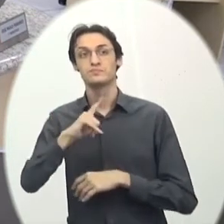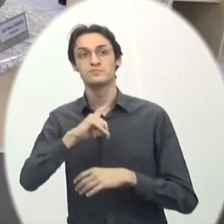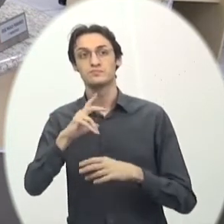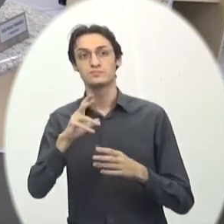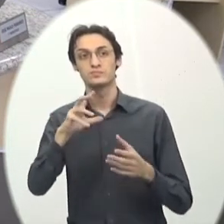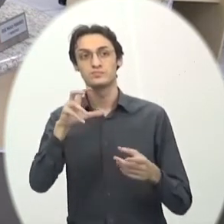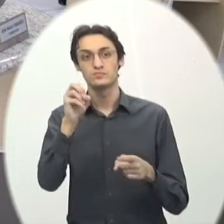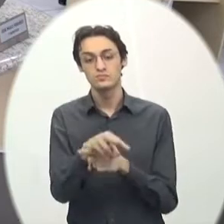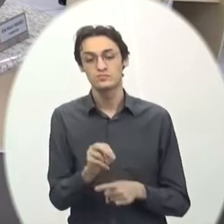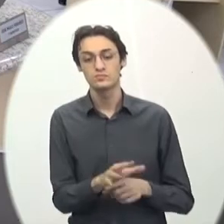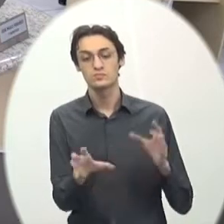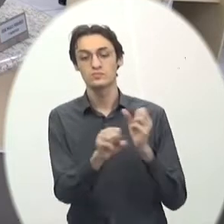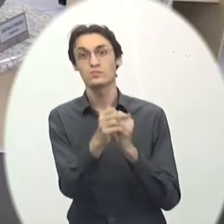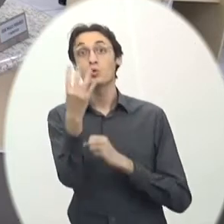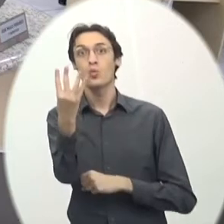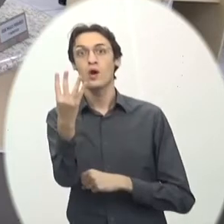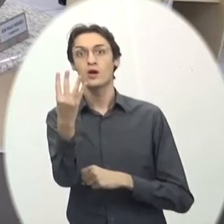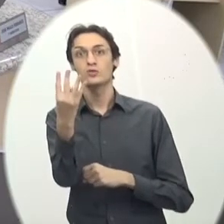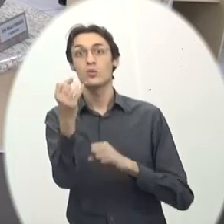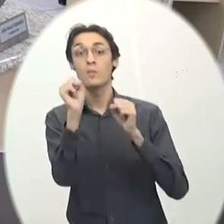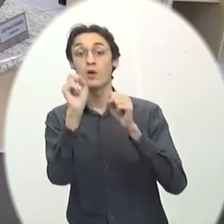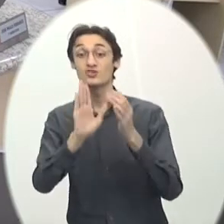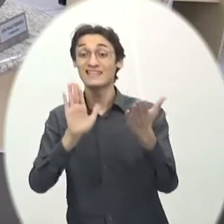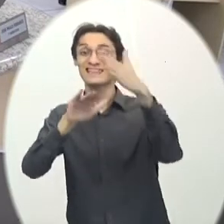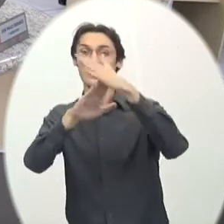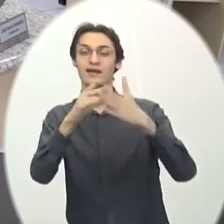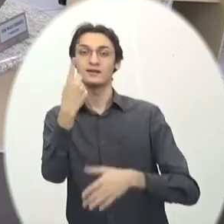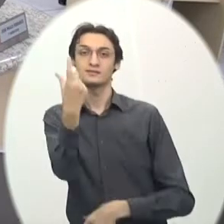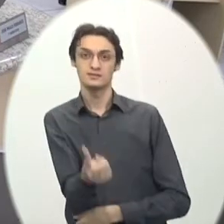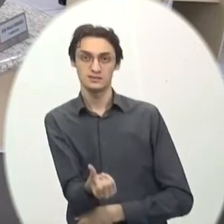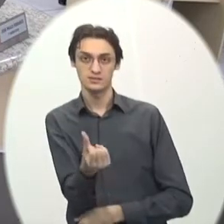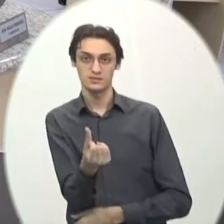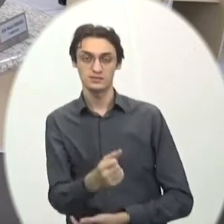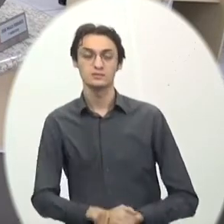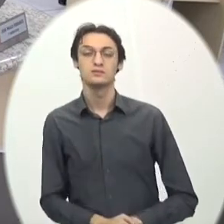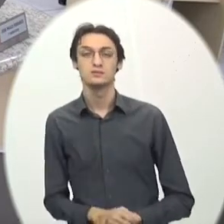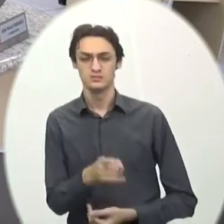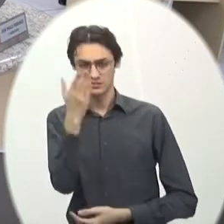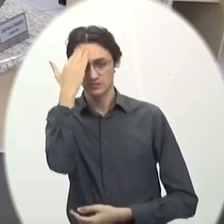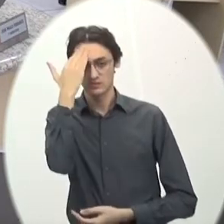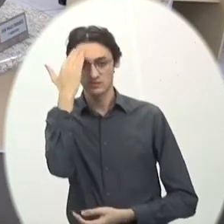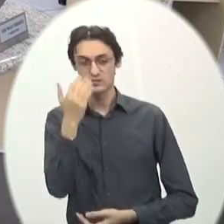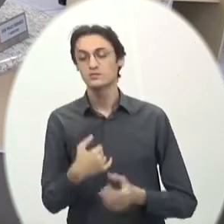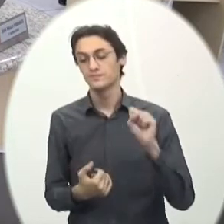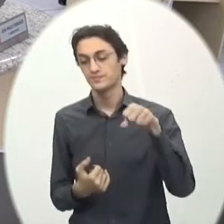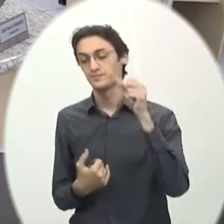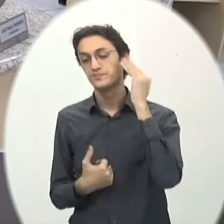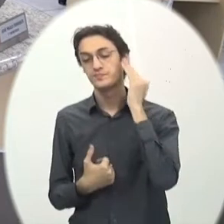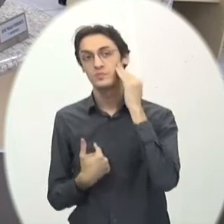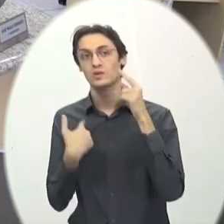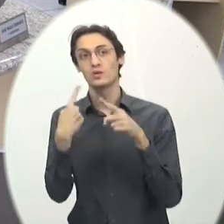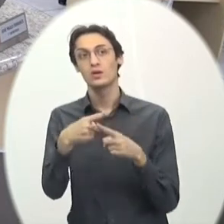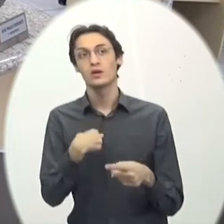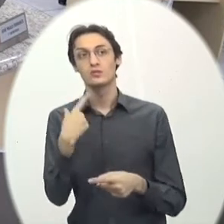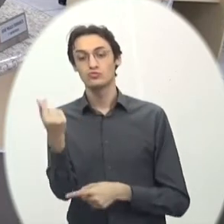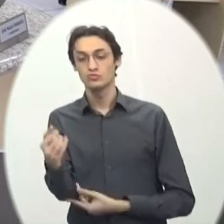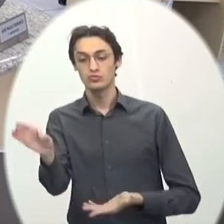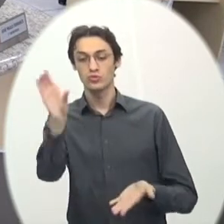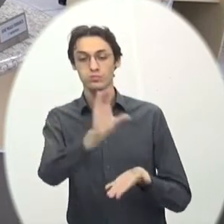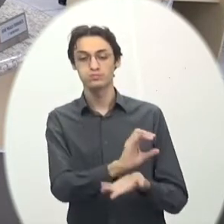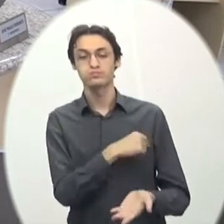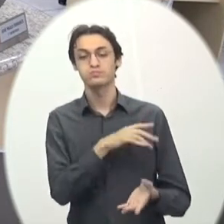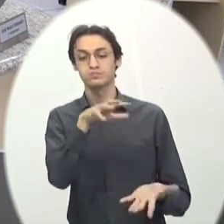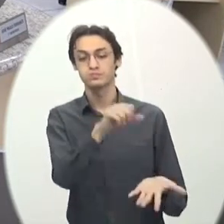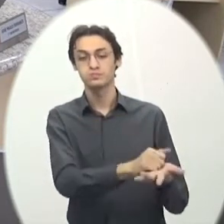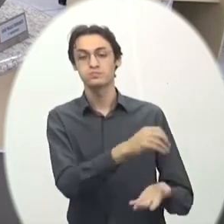até 16 motoristas. O senhor tem essa informação, não? Sim. Mas por isso que chega aquele valor montante que foi